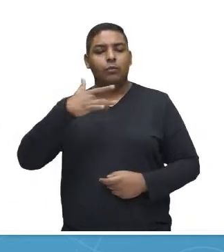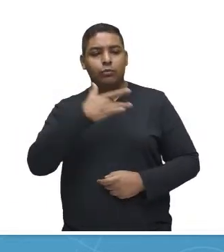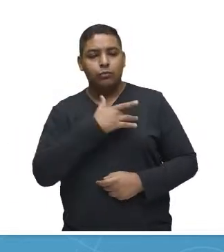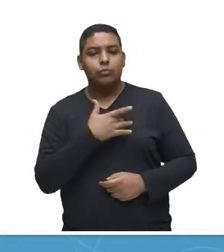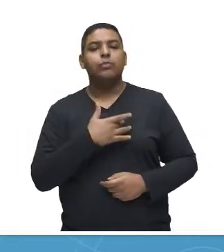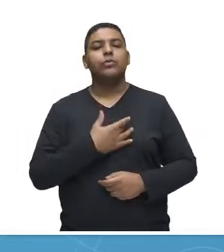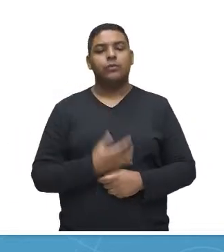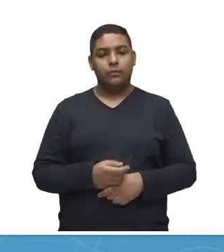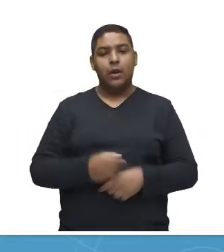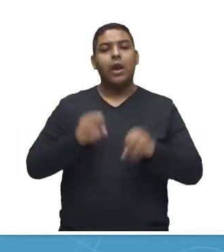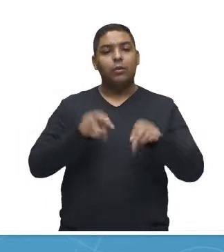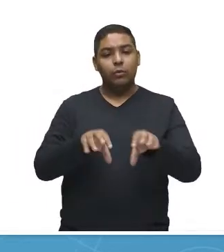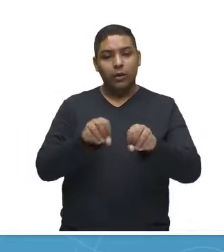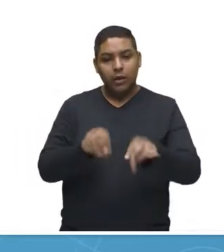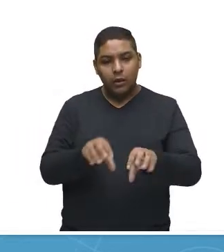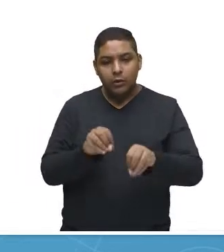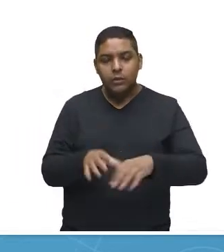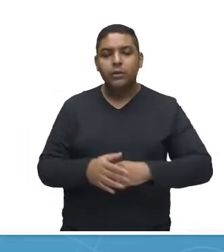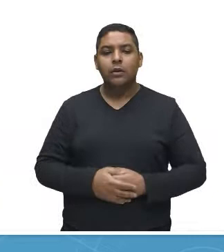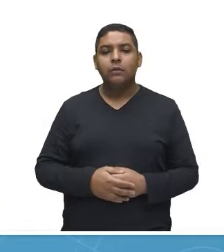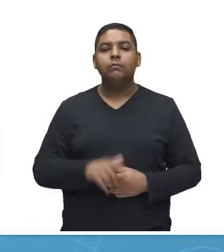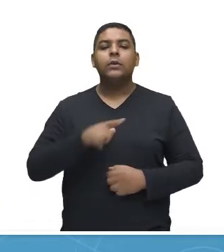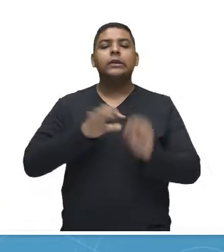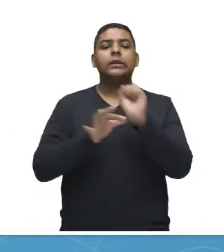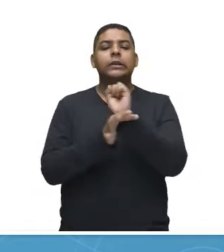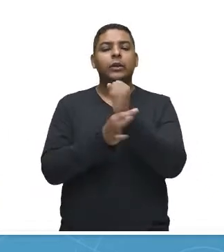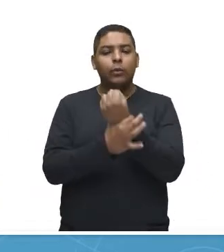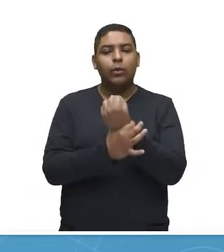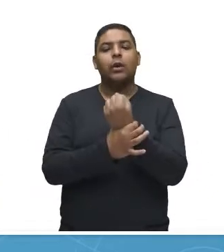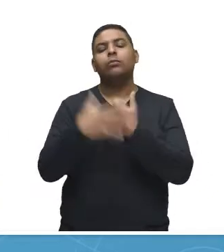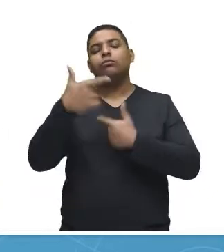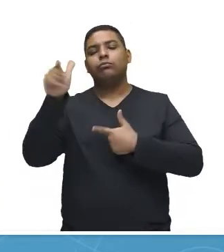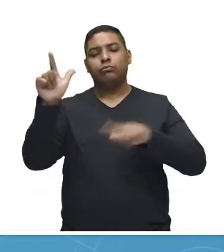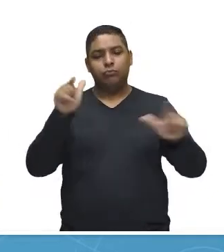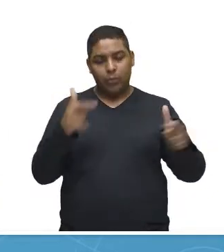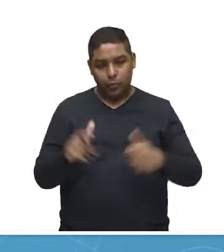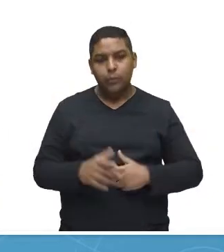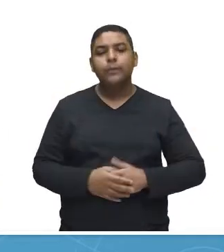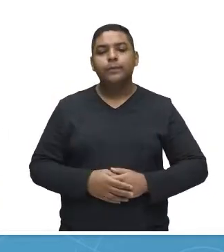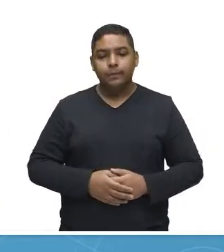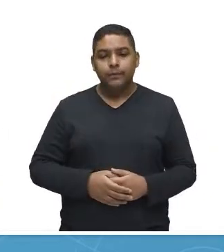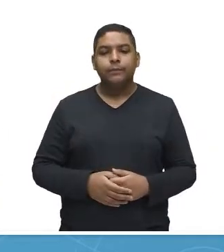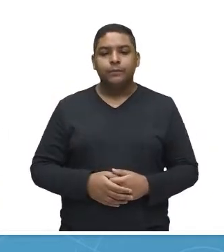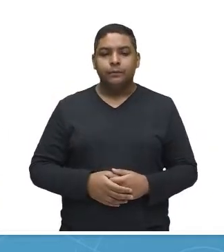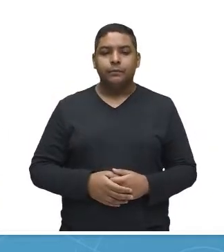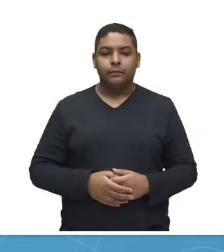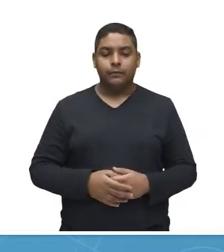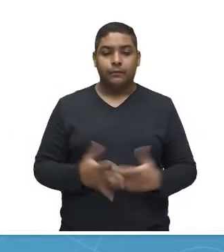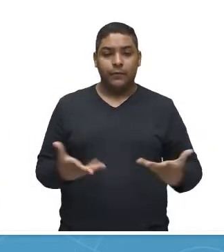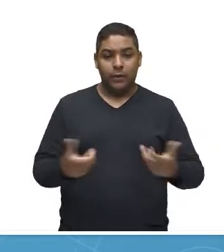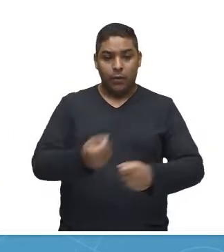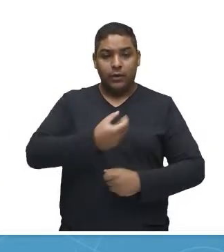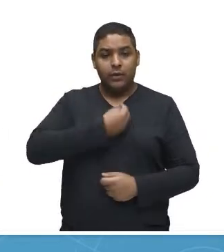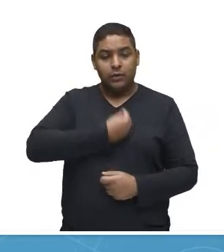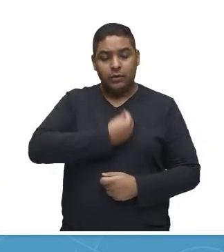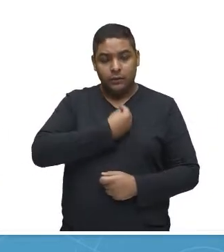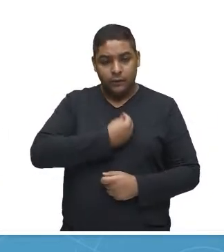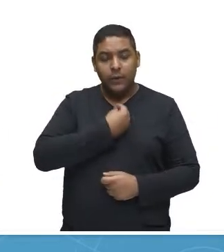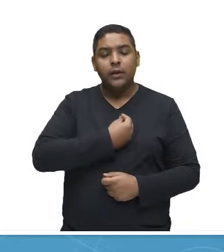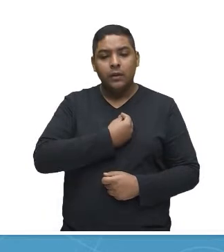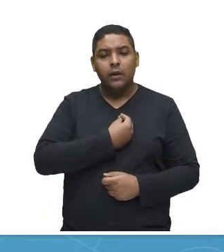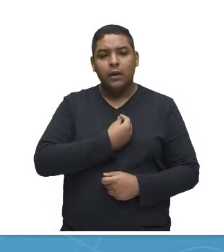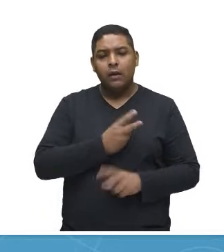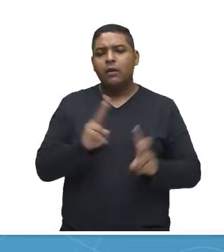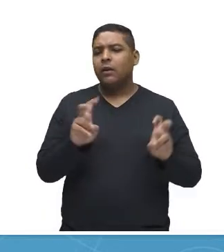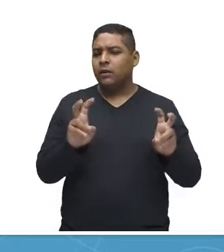a educação, a segurança, dentre outros. Então, normalmente, quando a gente fala de qualidade de vida, a gente acha